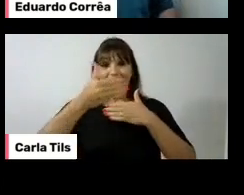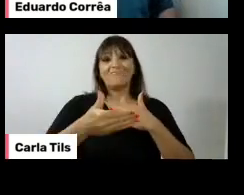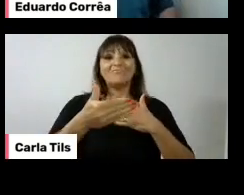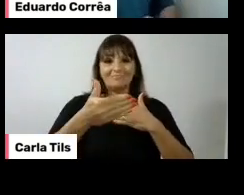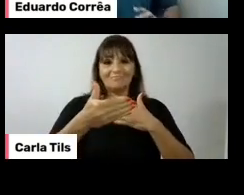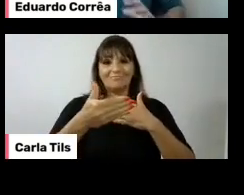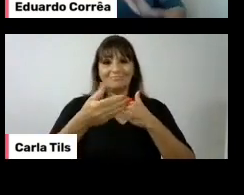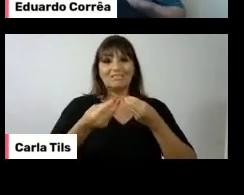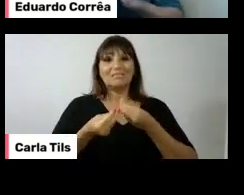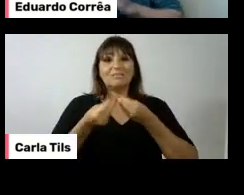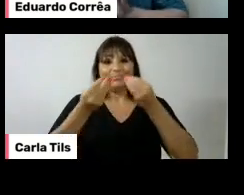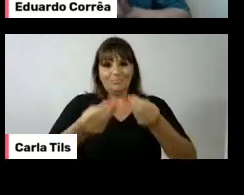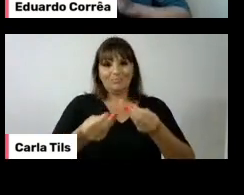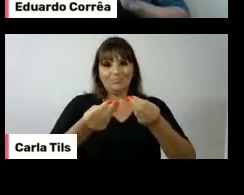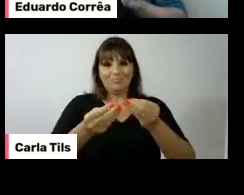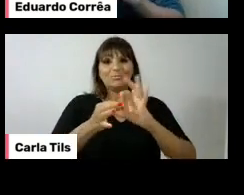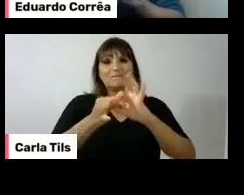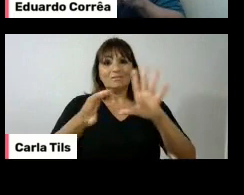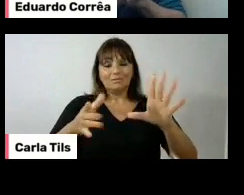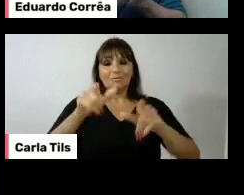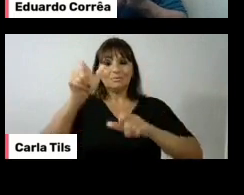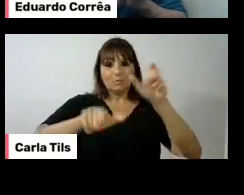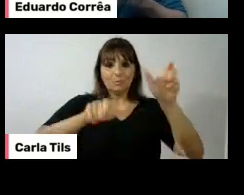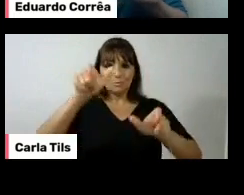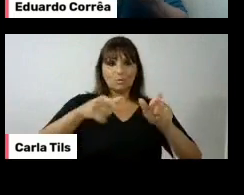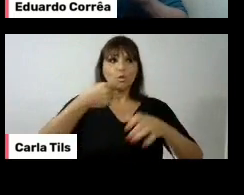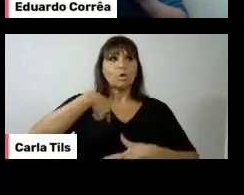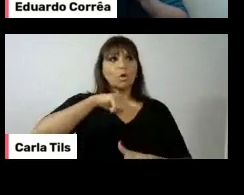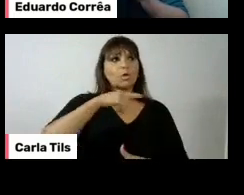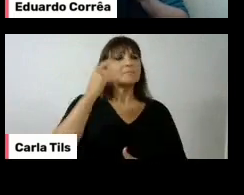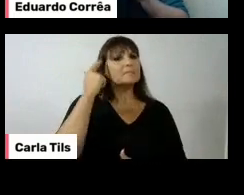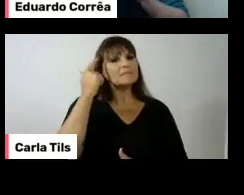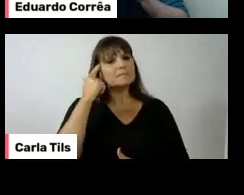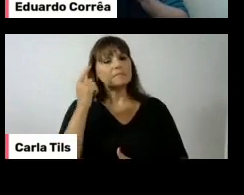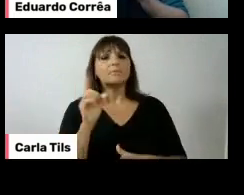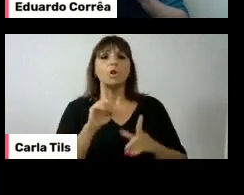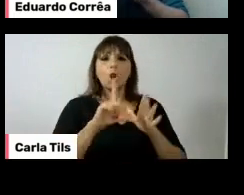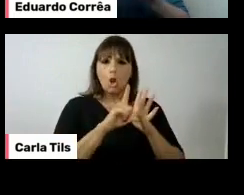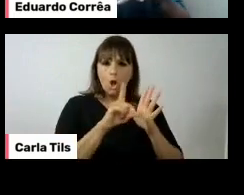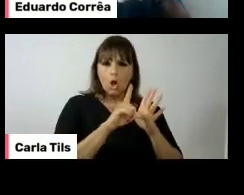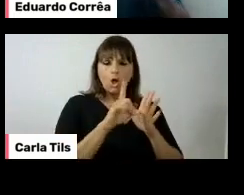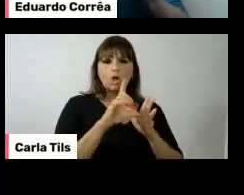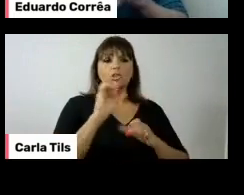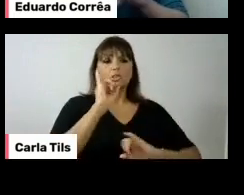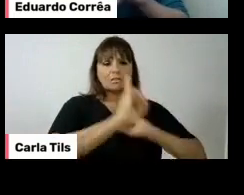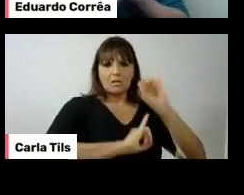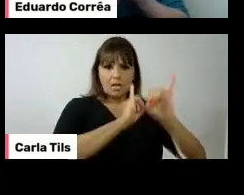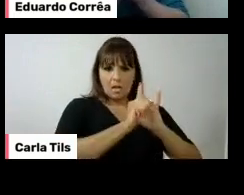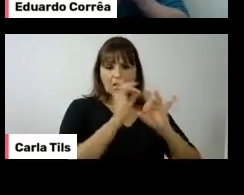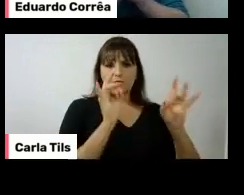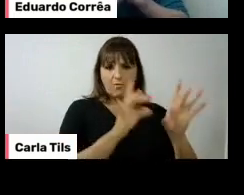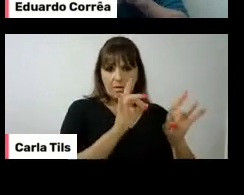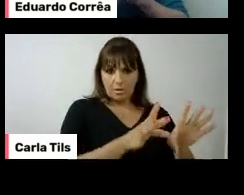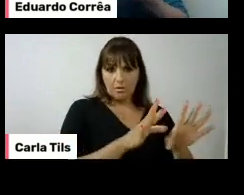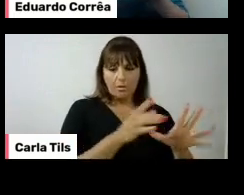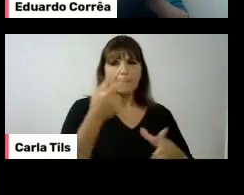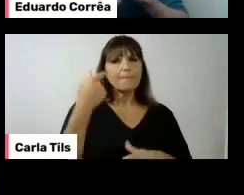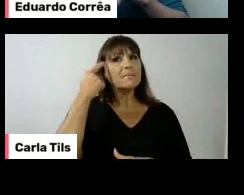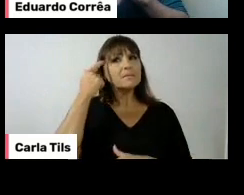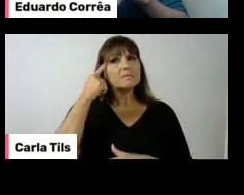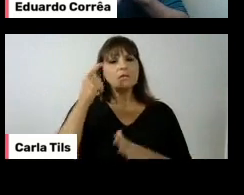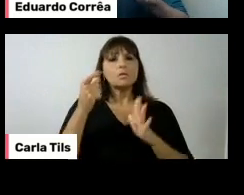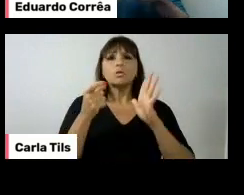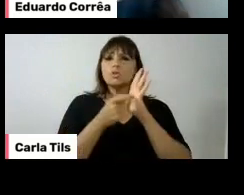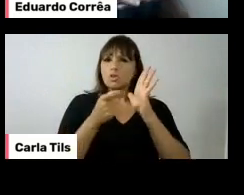Porque a partir do momento que nós pensamos em e-commerce, nós estamos pensando em software. E para a gente começar a pensar nisso, a gente tem que pensar,